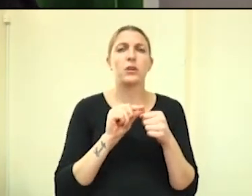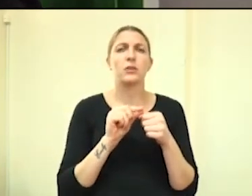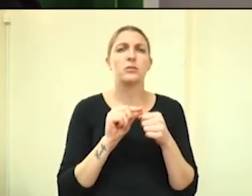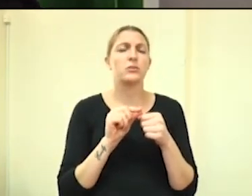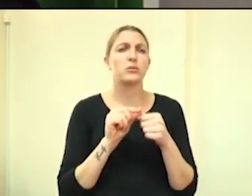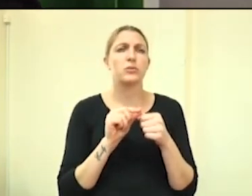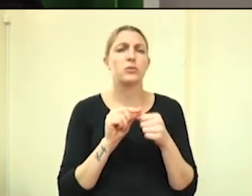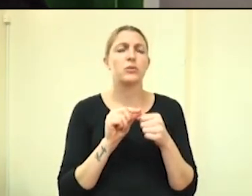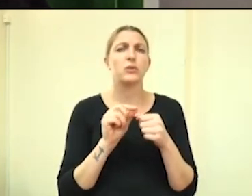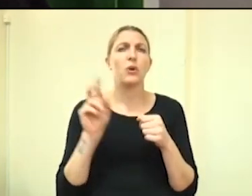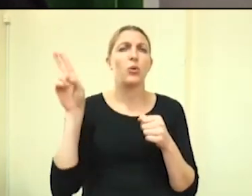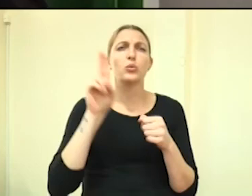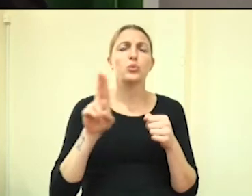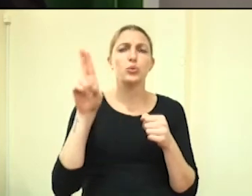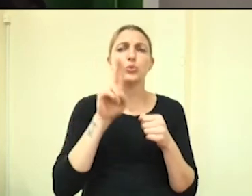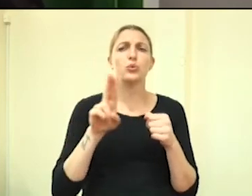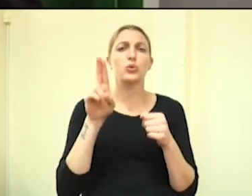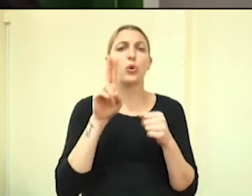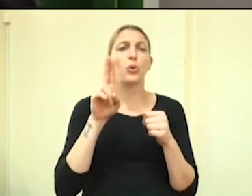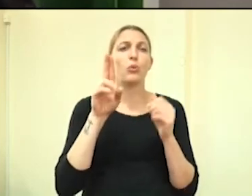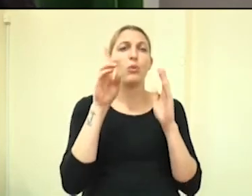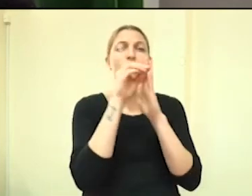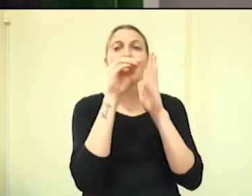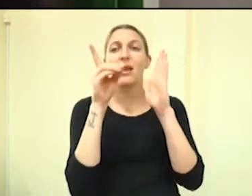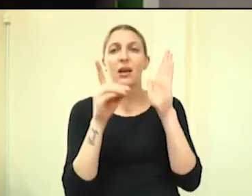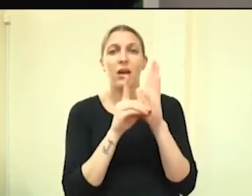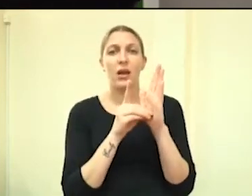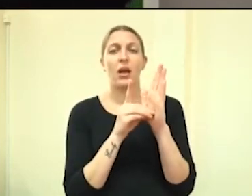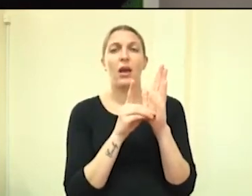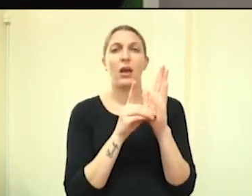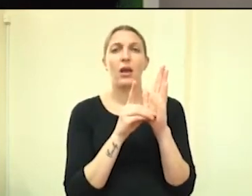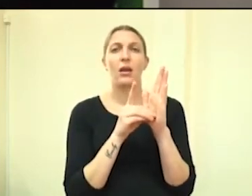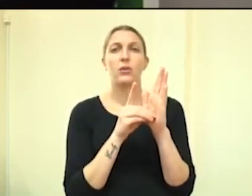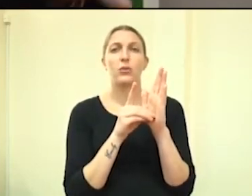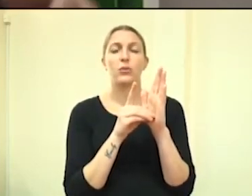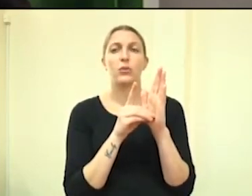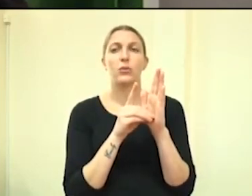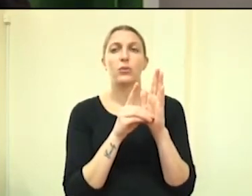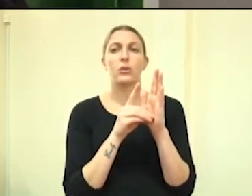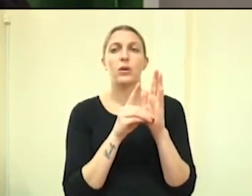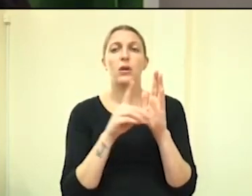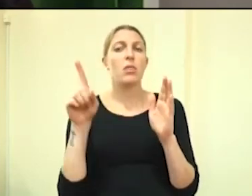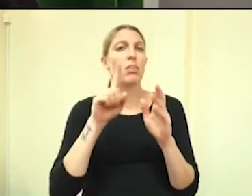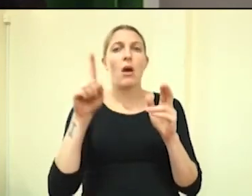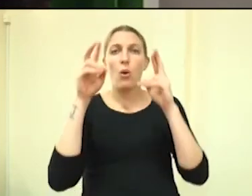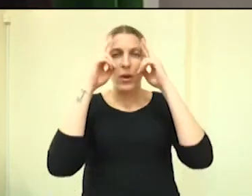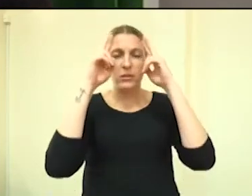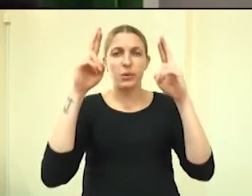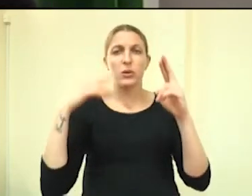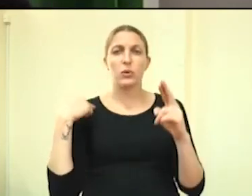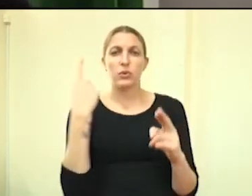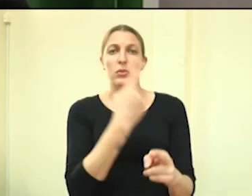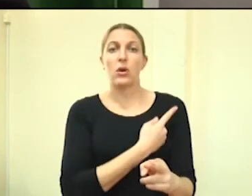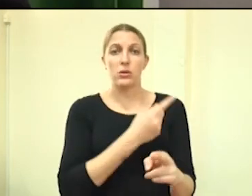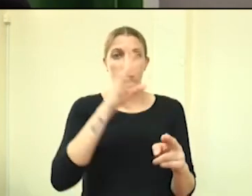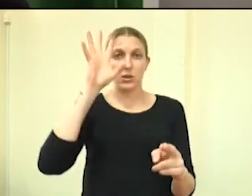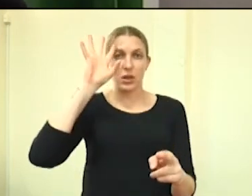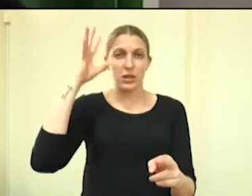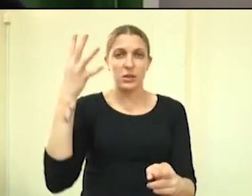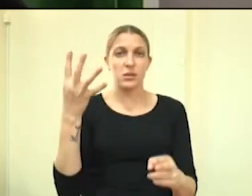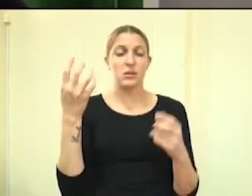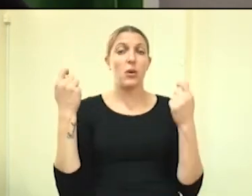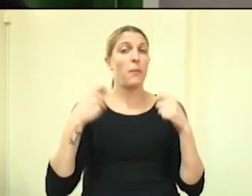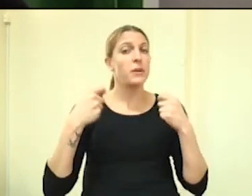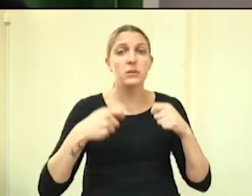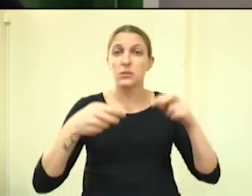que ele fez? Usou um decreto, então, quer dizer, passou por cima dos vereadores. E eu acho que tem que respeitar. Os poderes são